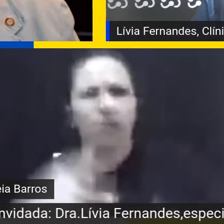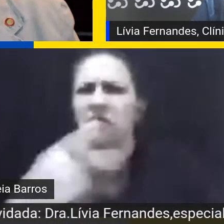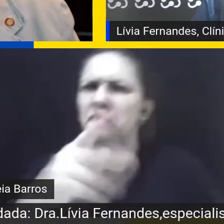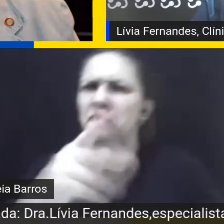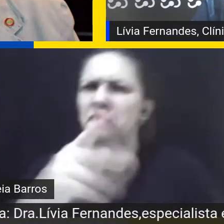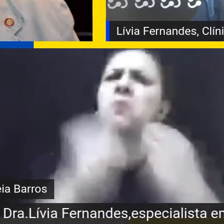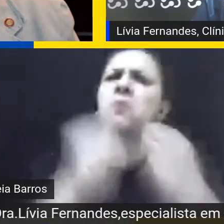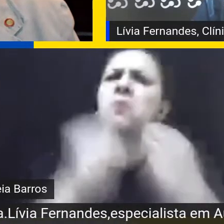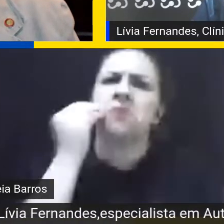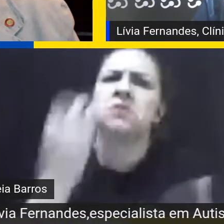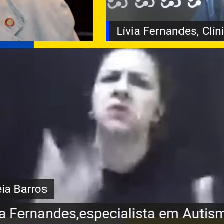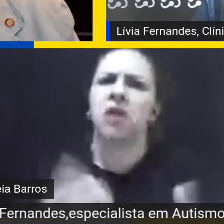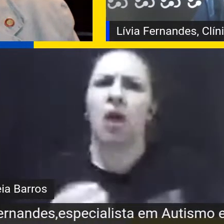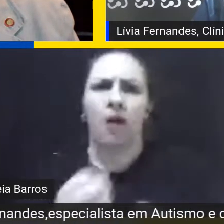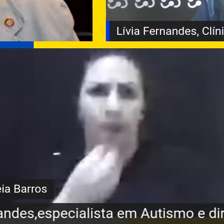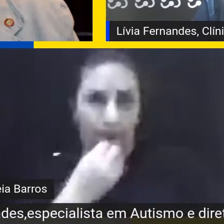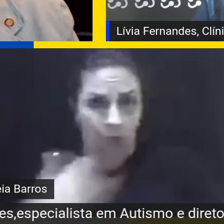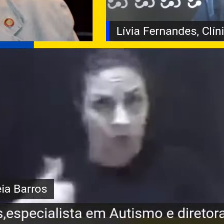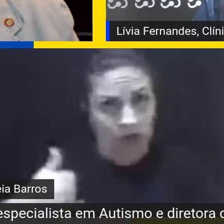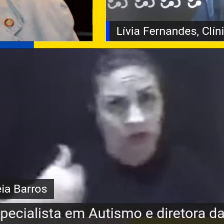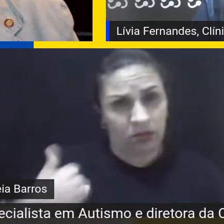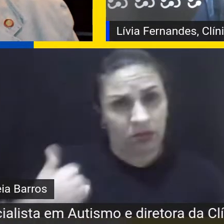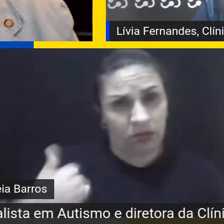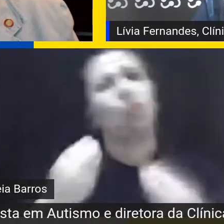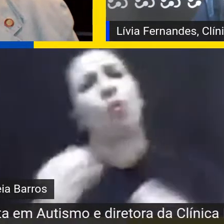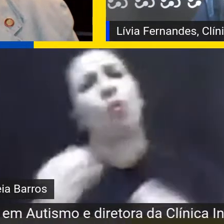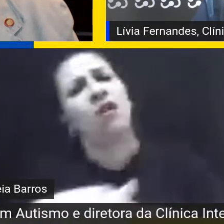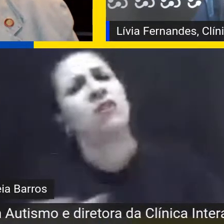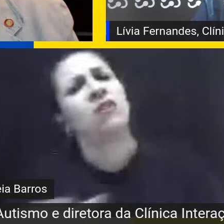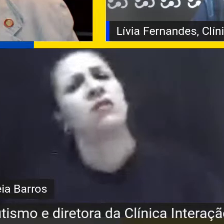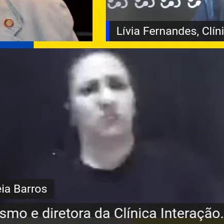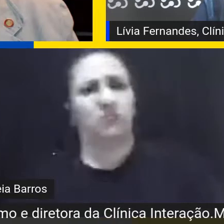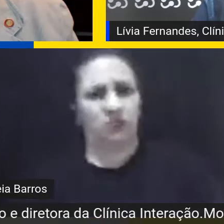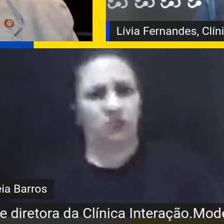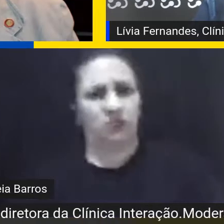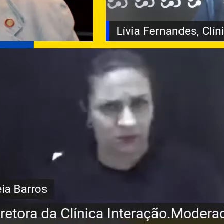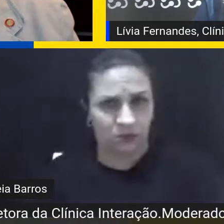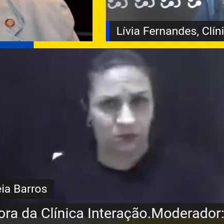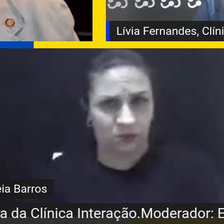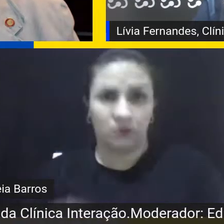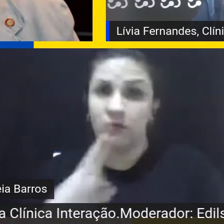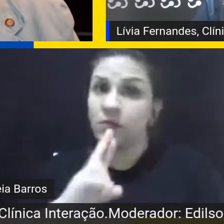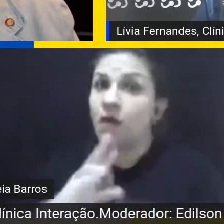está? Será que é a idade dele? Como é que estão as crianças? Então,